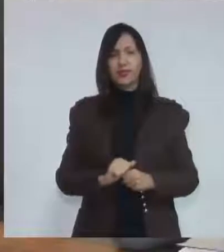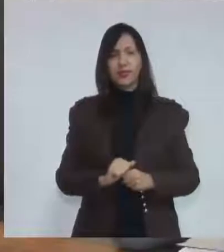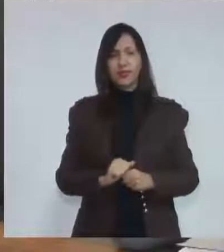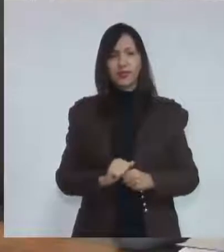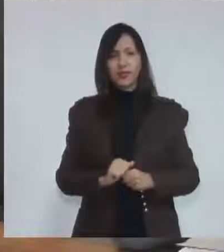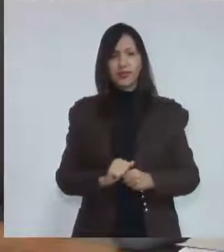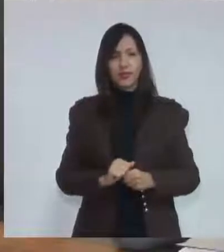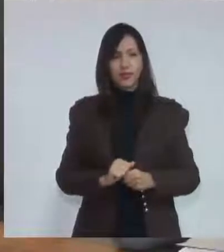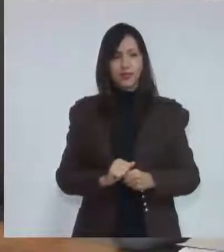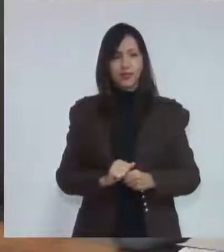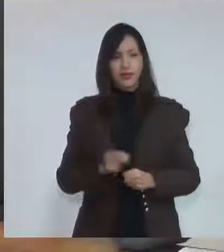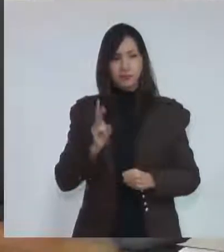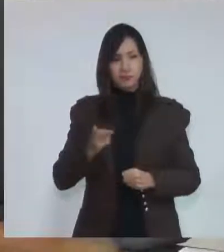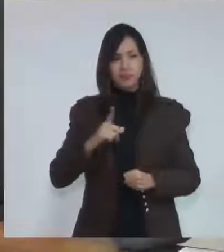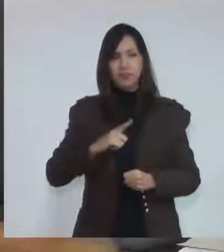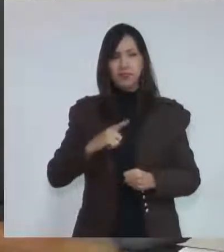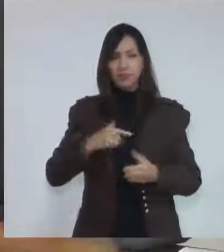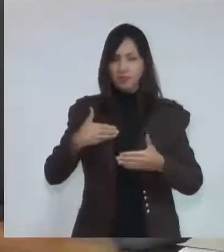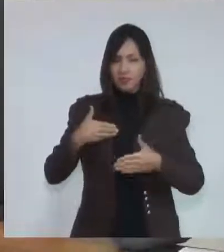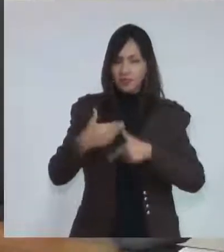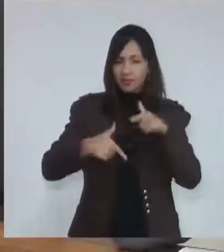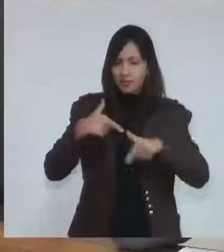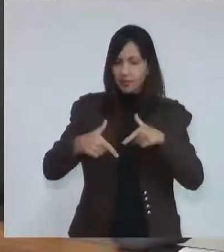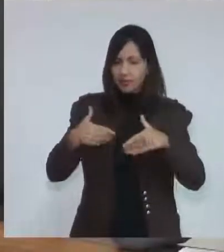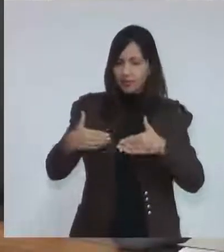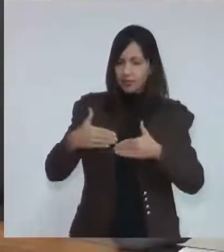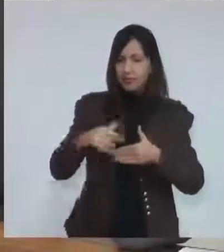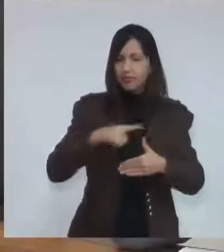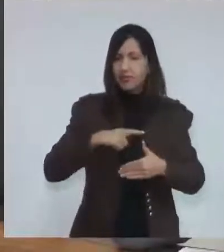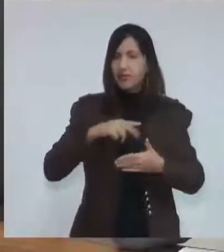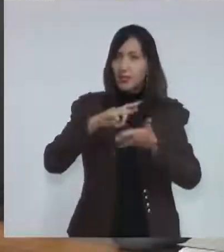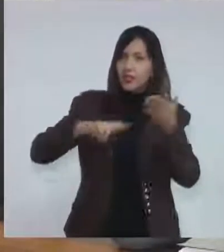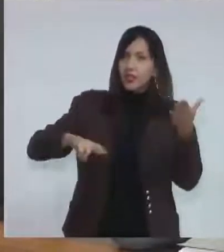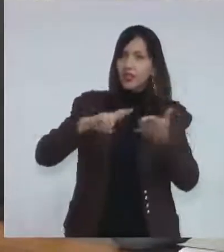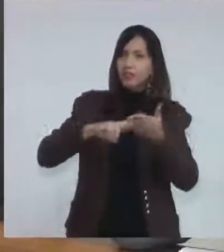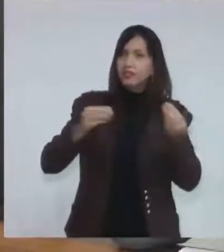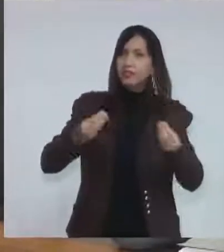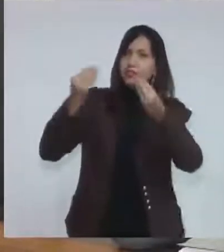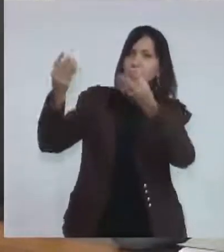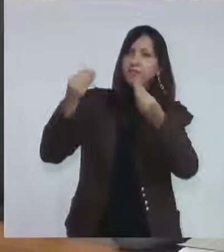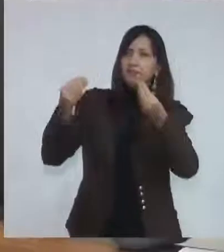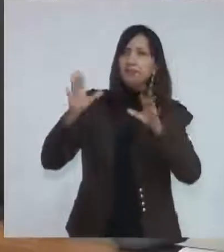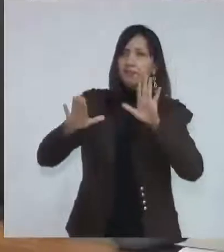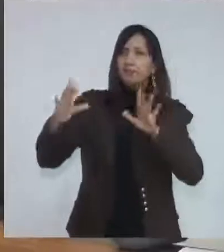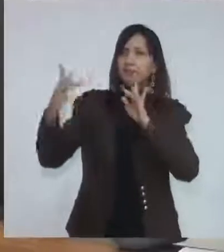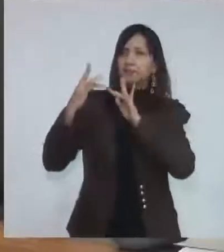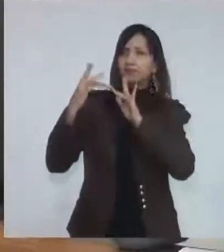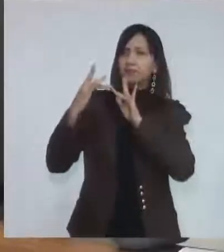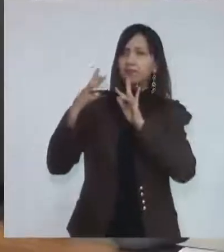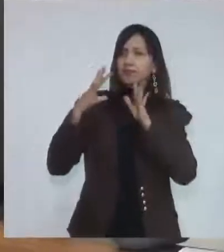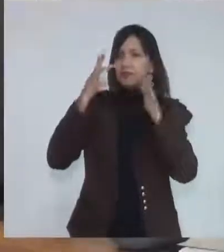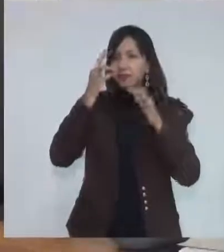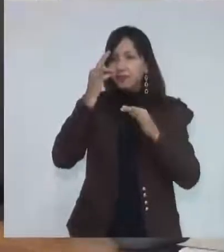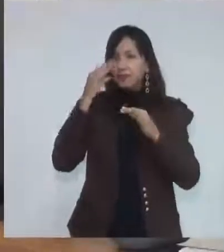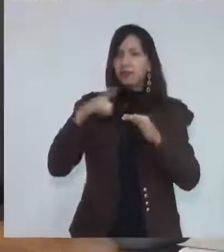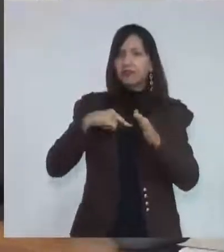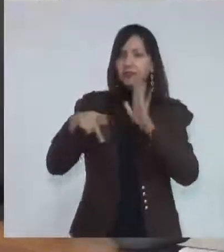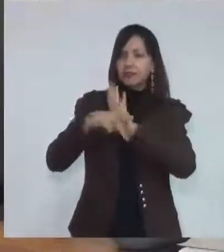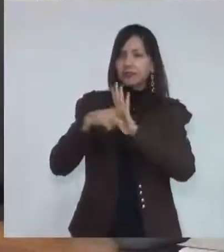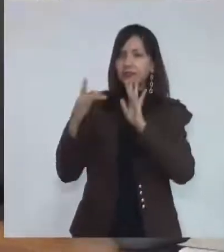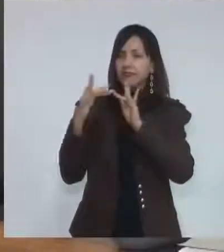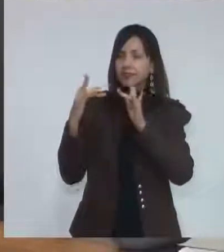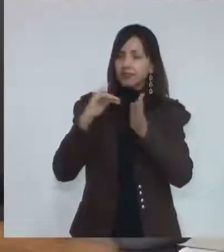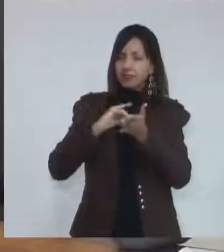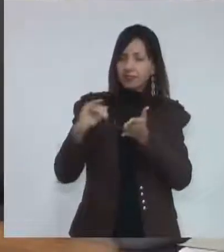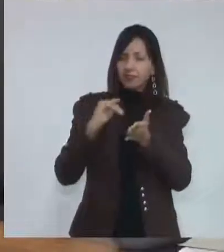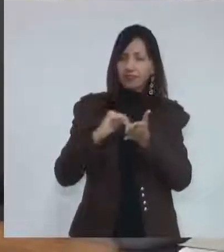Fiz já nesse mandato alguns requerimentos de informação, algumas informações consegui pessoalmente em contato com secretários,